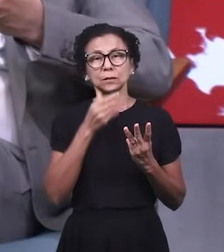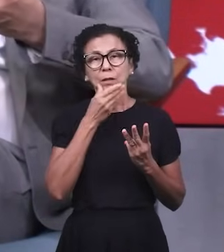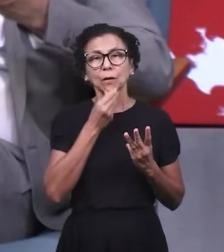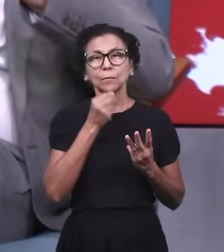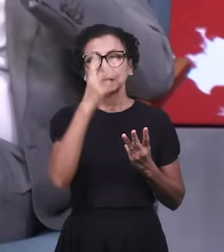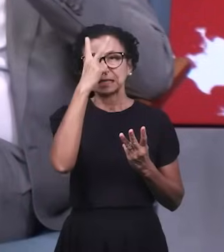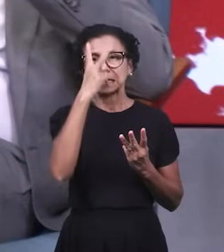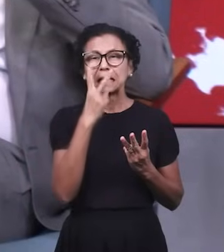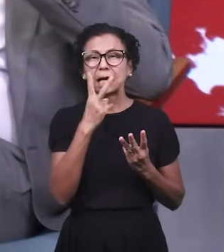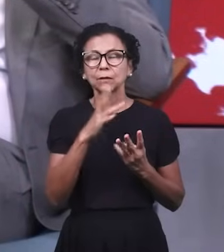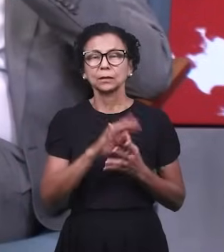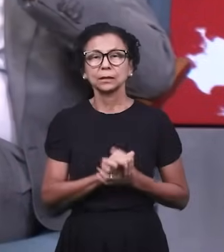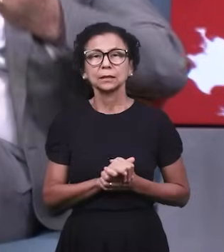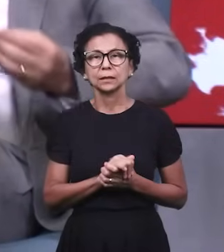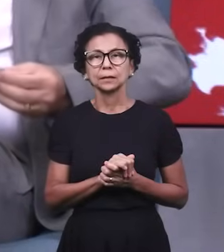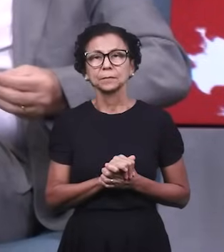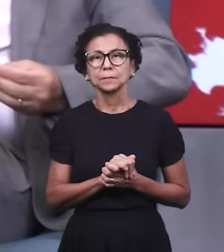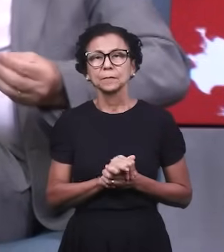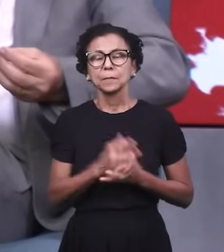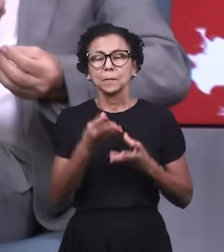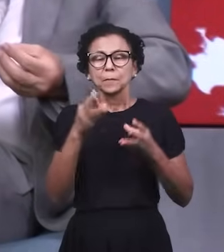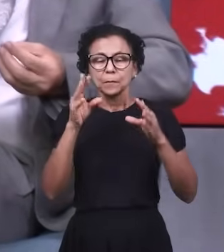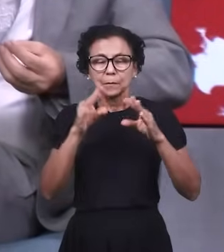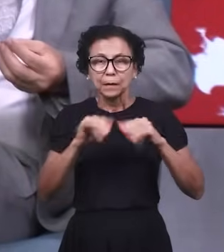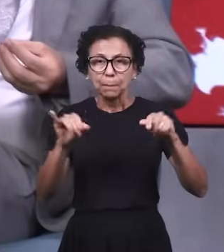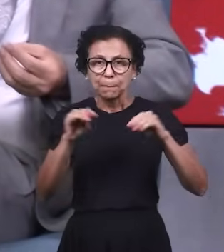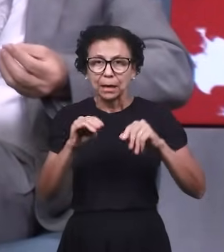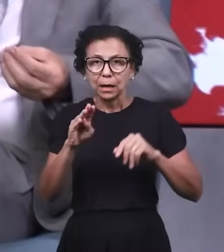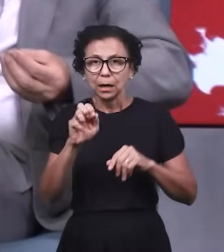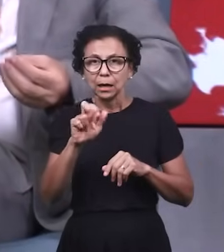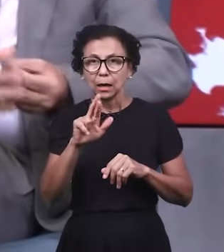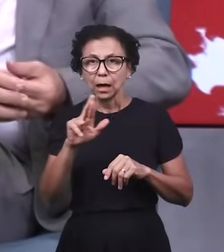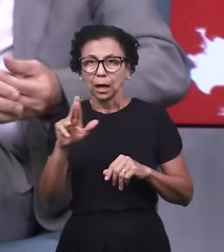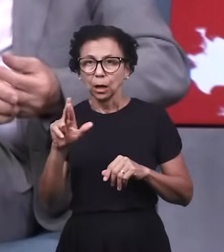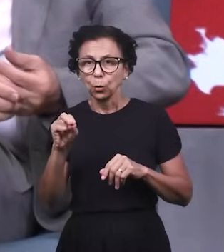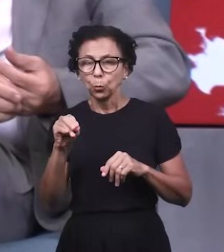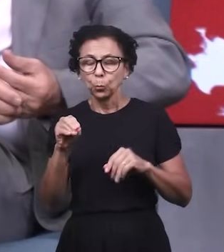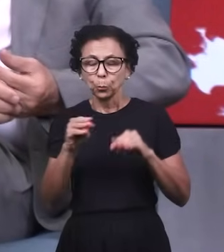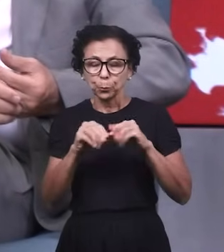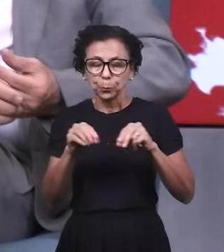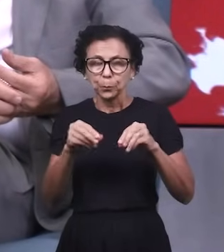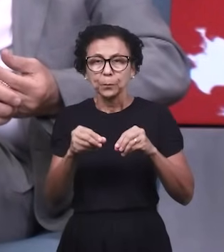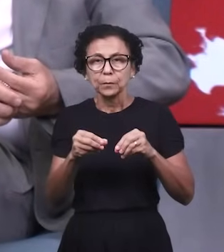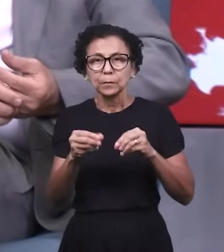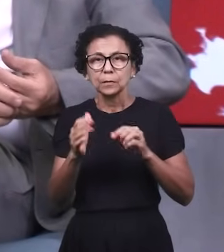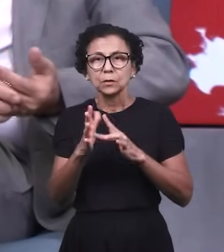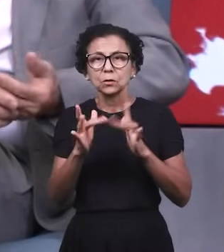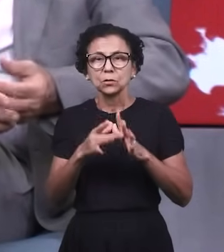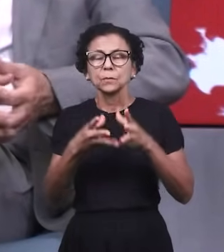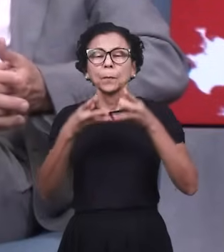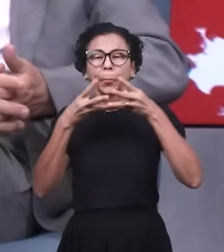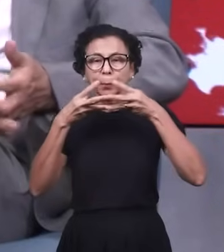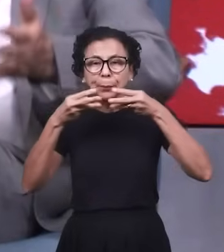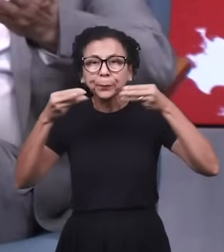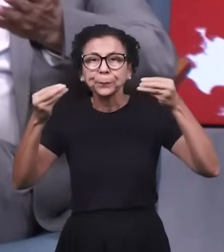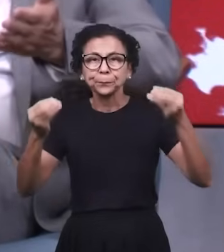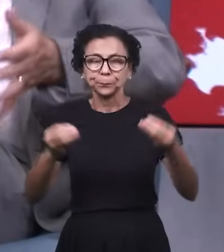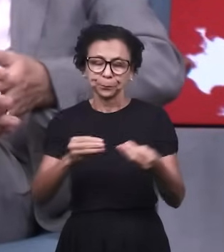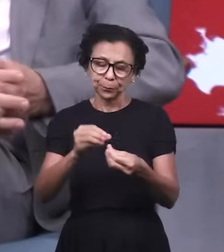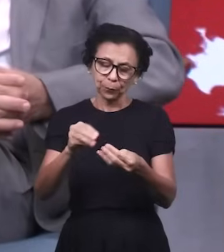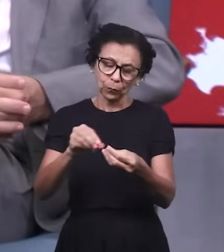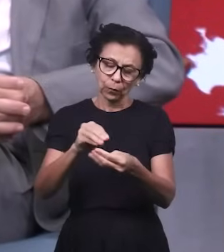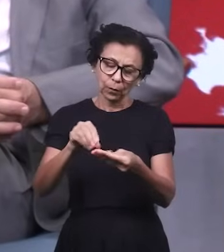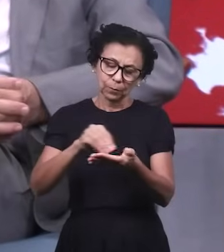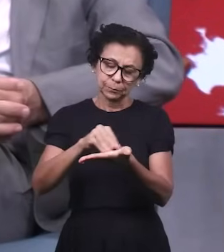mostrando o que é o que sai da boca de Jesus, mas quem leva o que sai da boca de Jesus É o barro. Quem é o barro? O